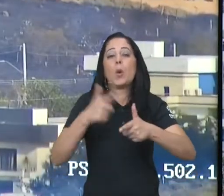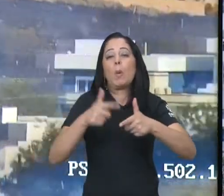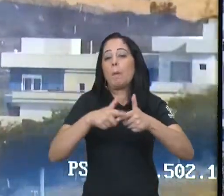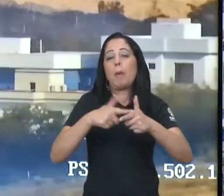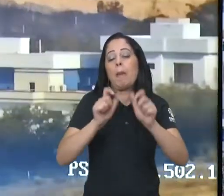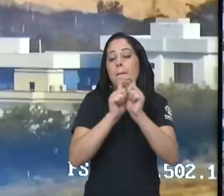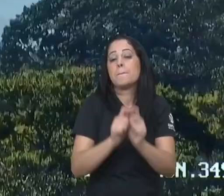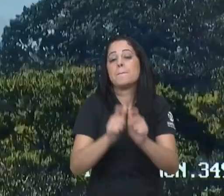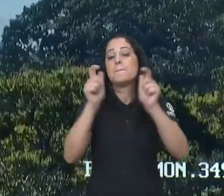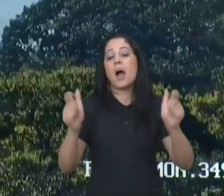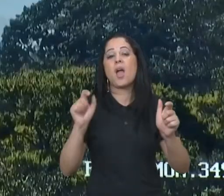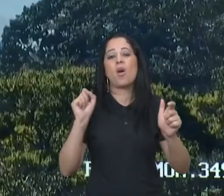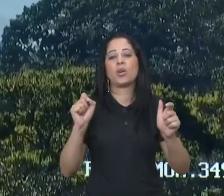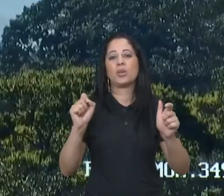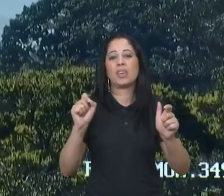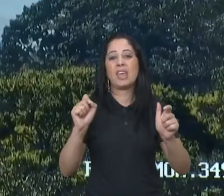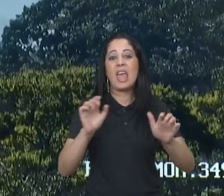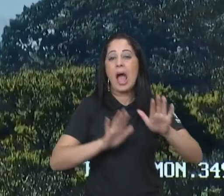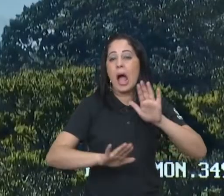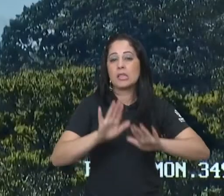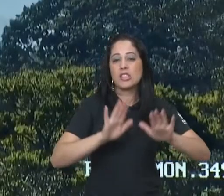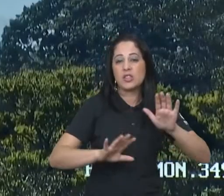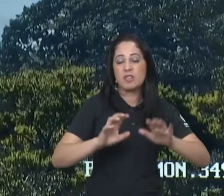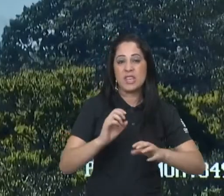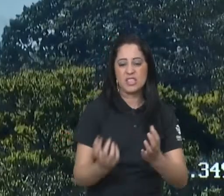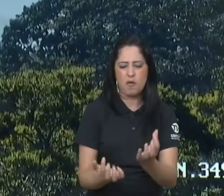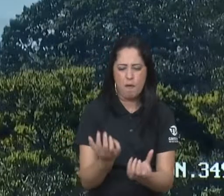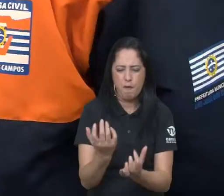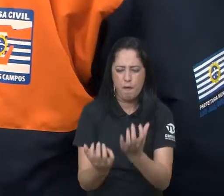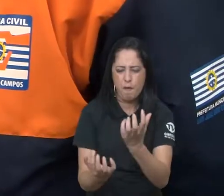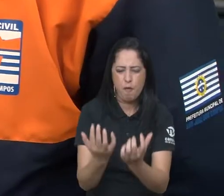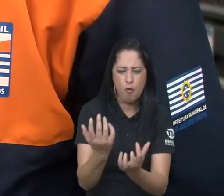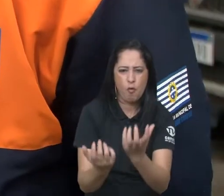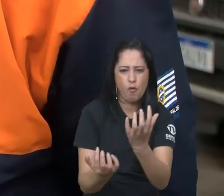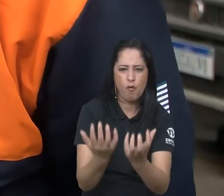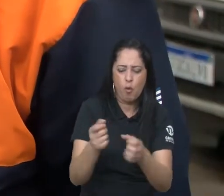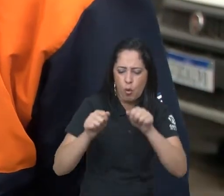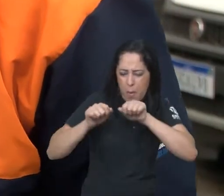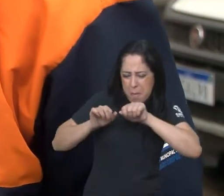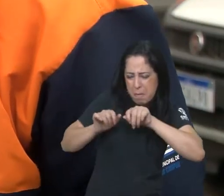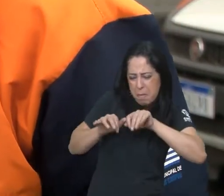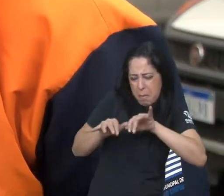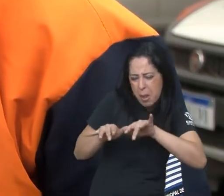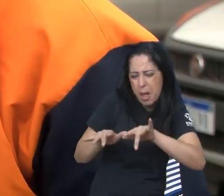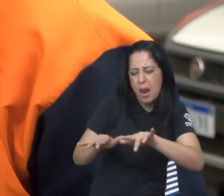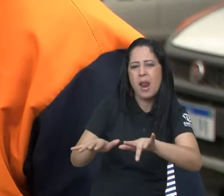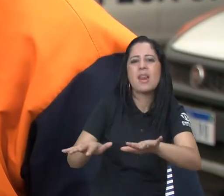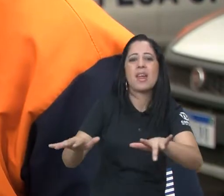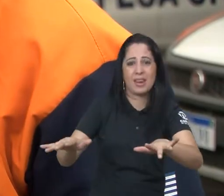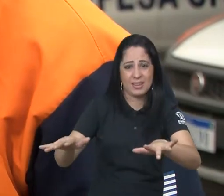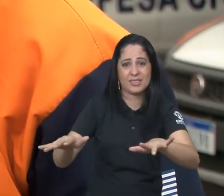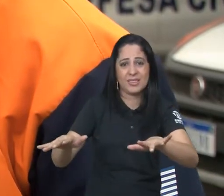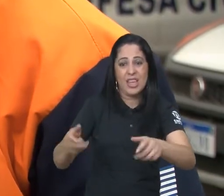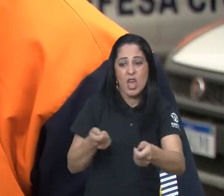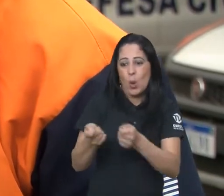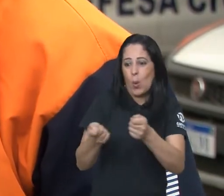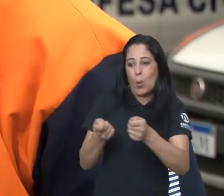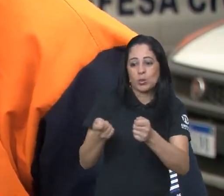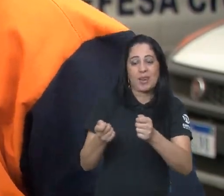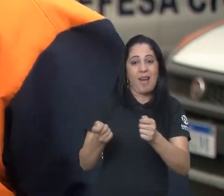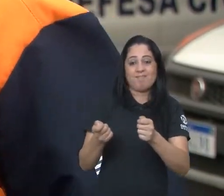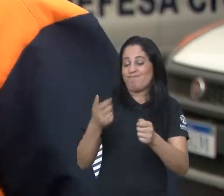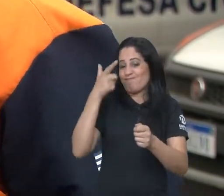são muito raras. O grande problema durante o período de estiagem é que as queimadas criminosas ganham maiores proporções e